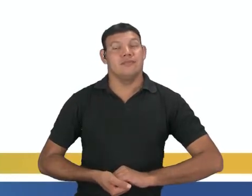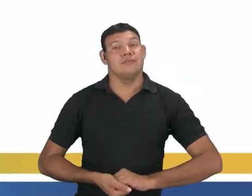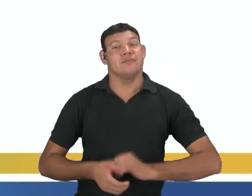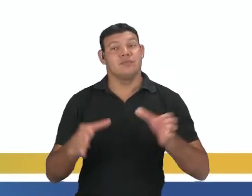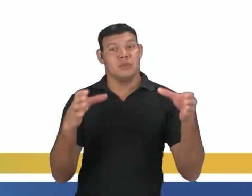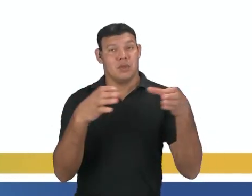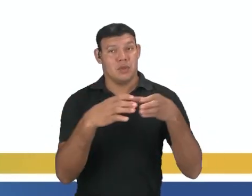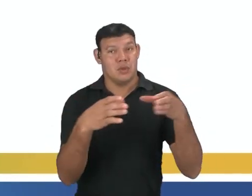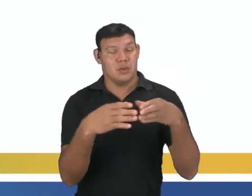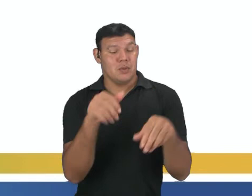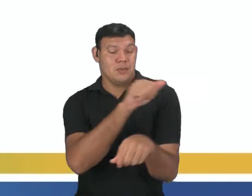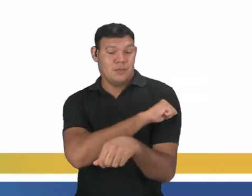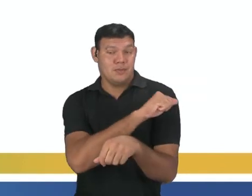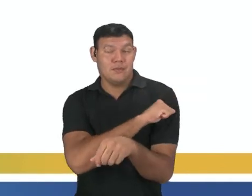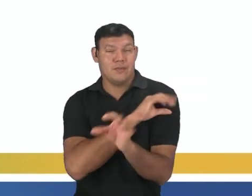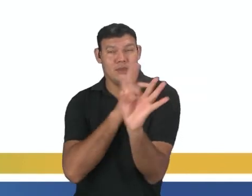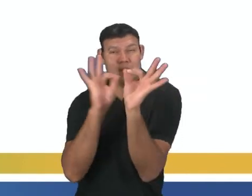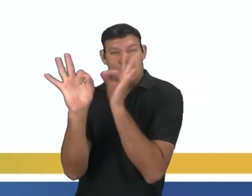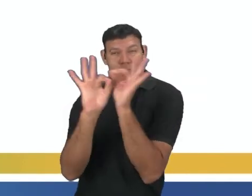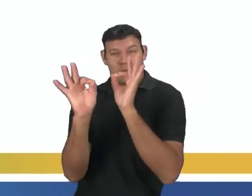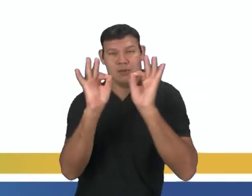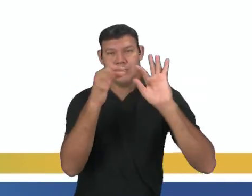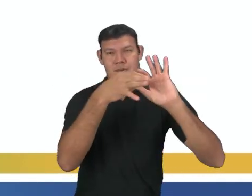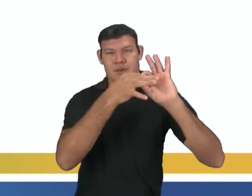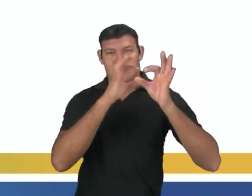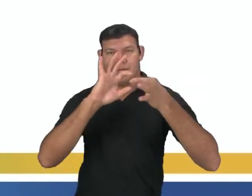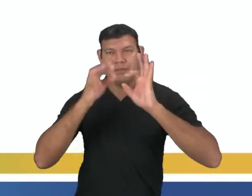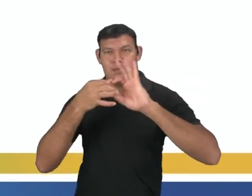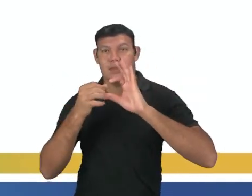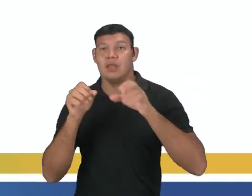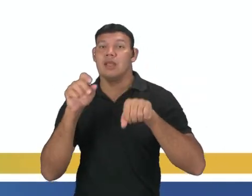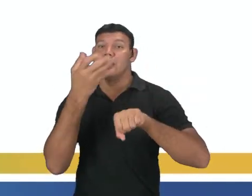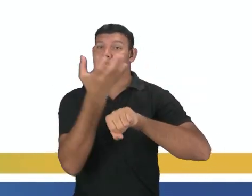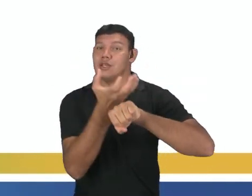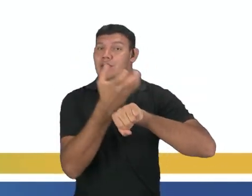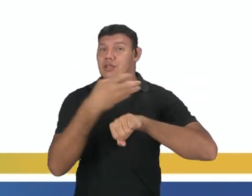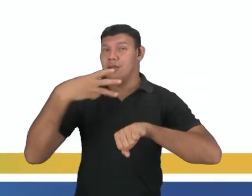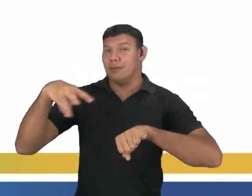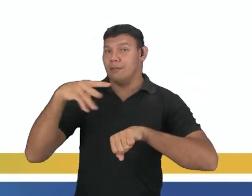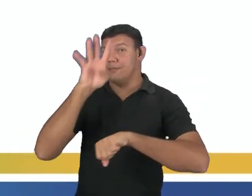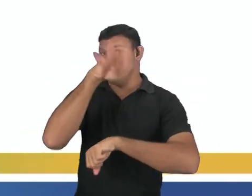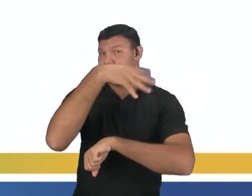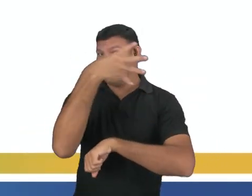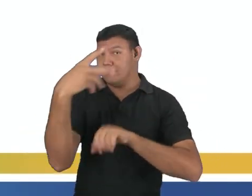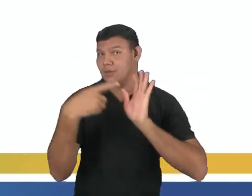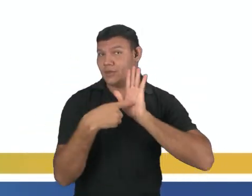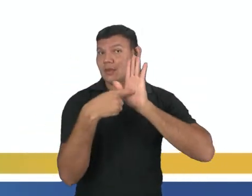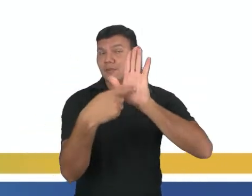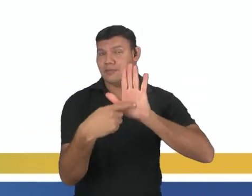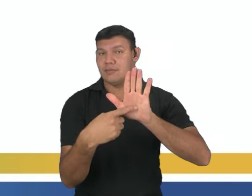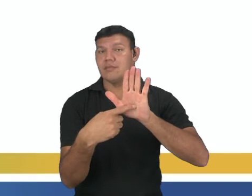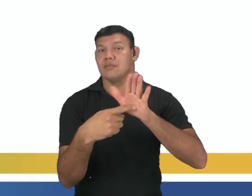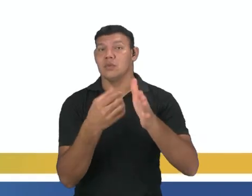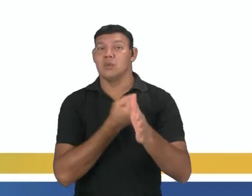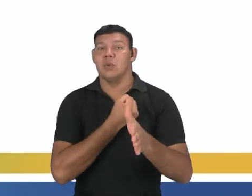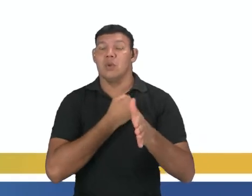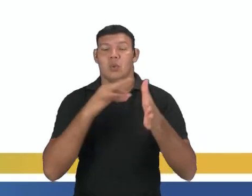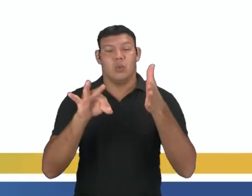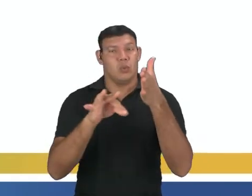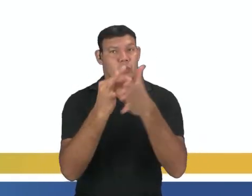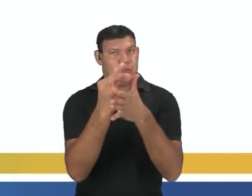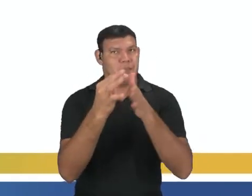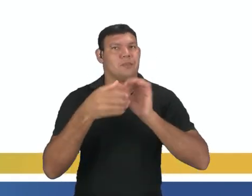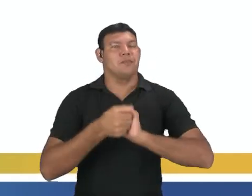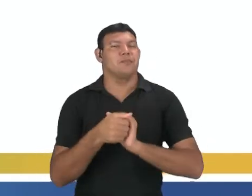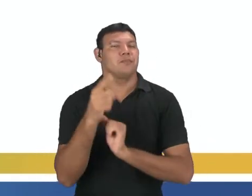Um grupo de alunos organizou uma Olimpíada de Matemática. A tabela representa o número de inscritos. Observe